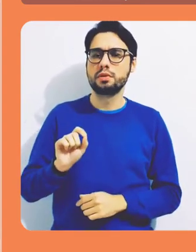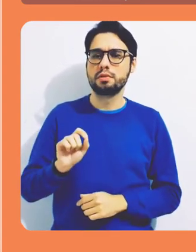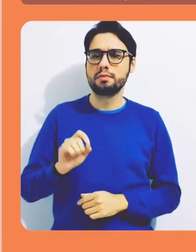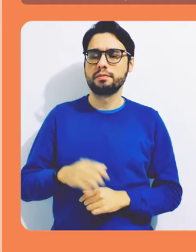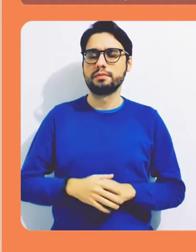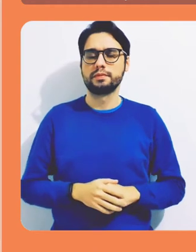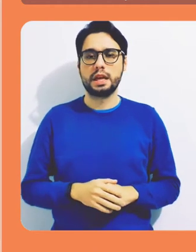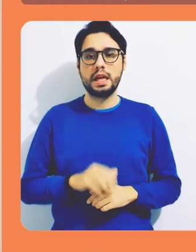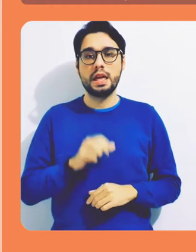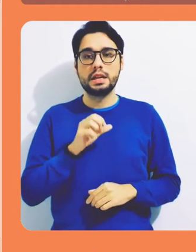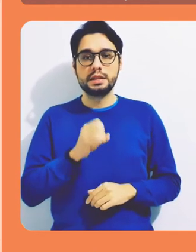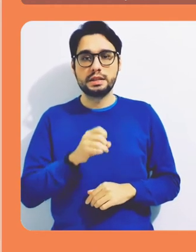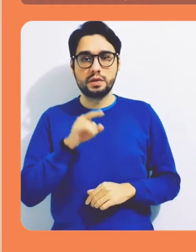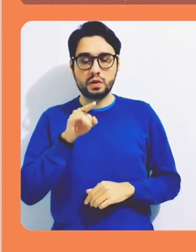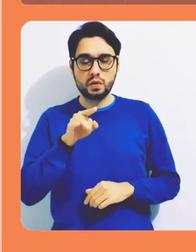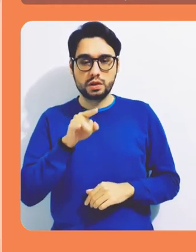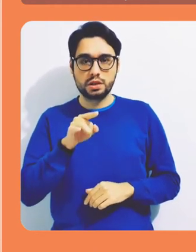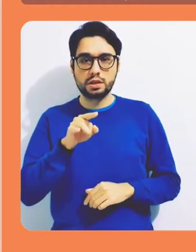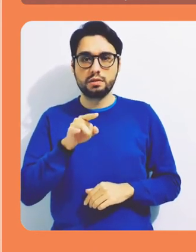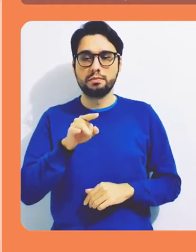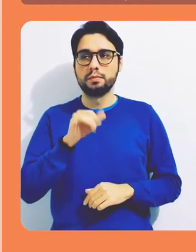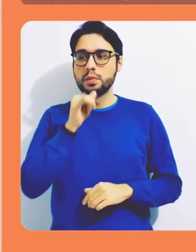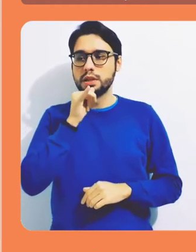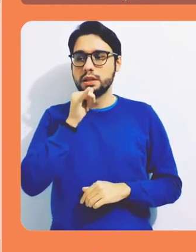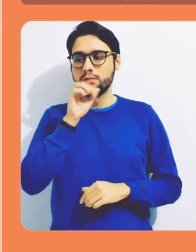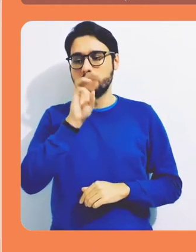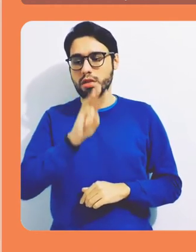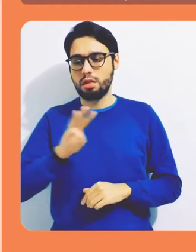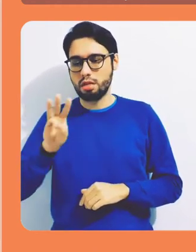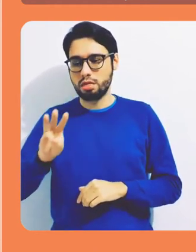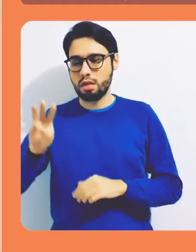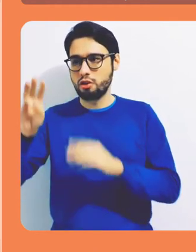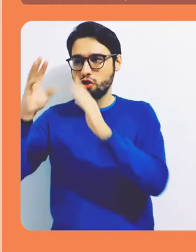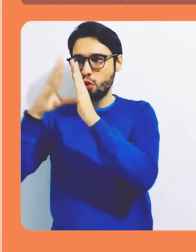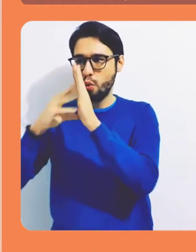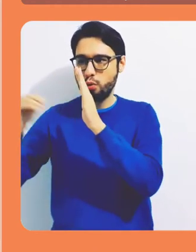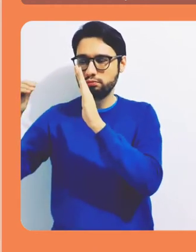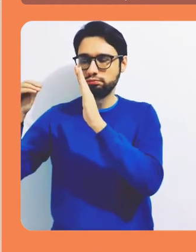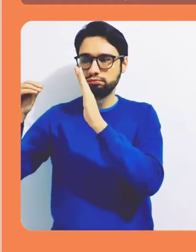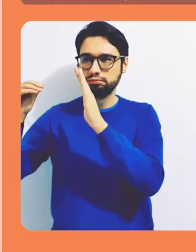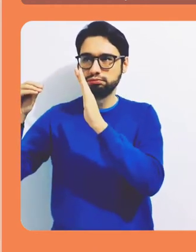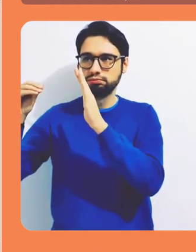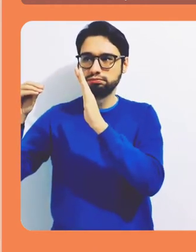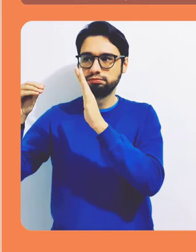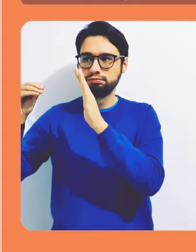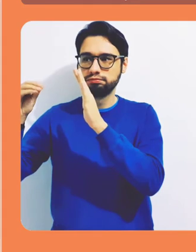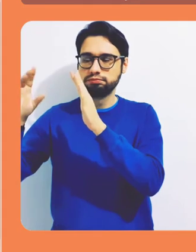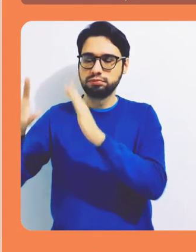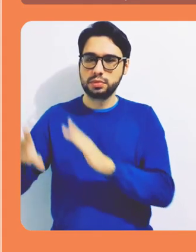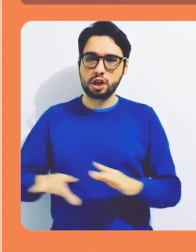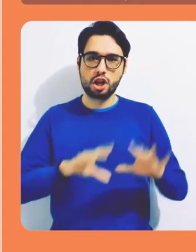Bom, o que mais? Se você copiar da web e quiser